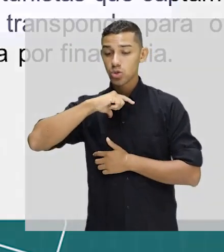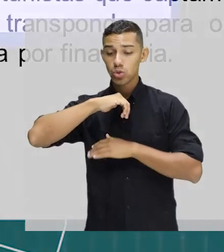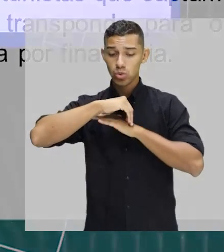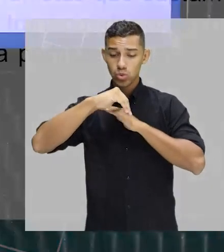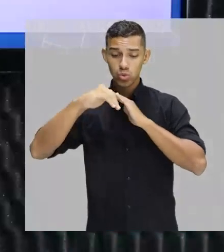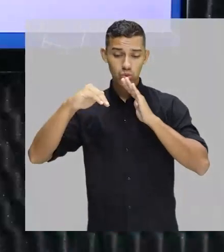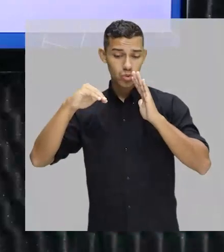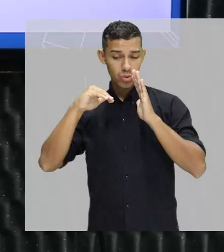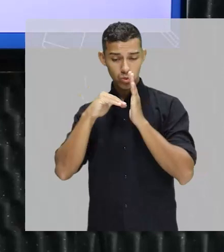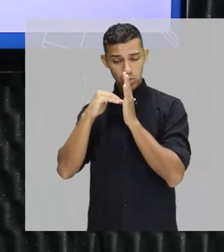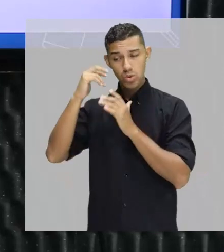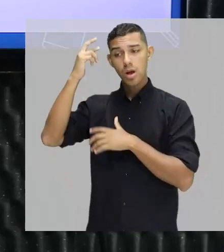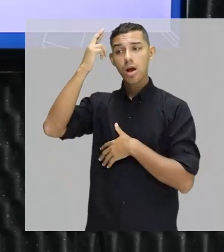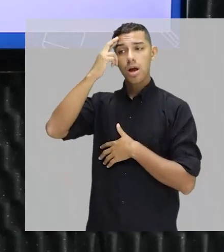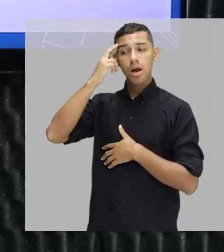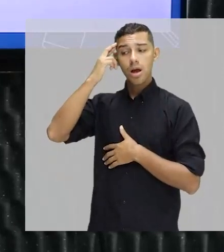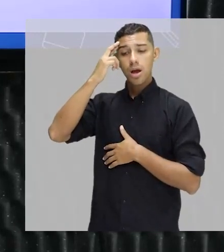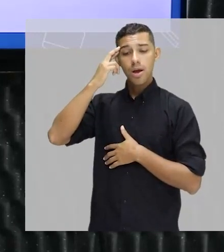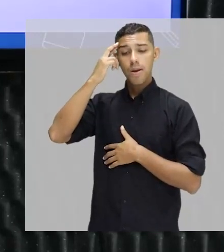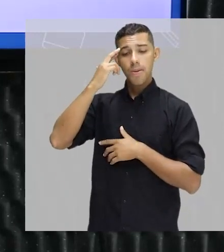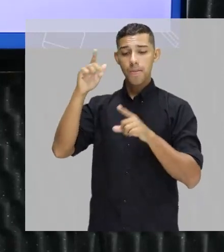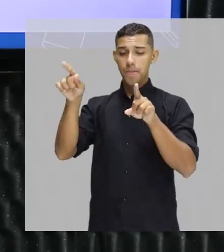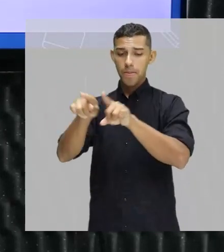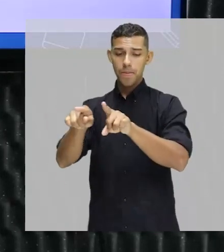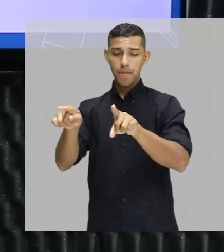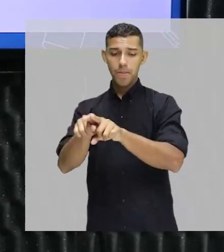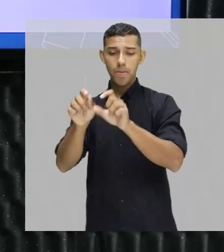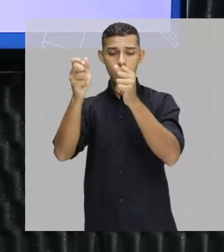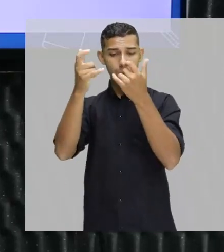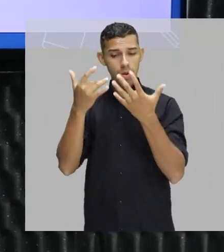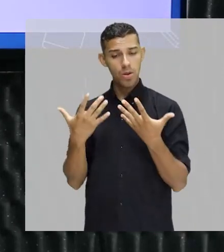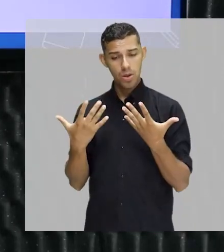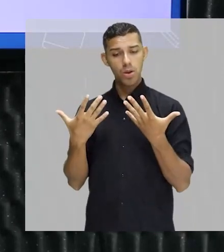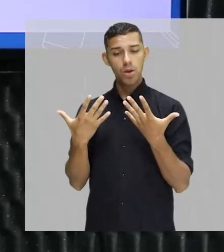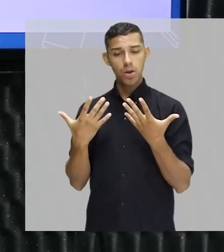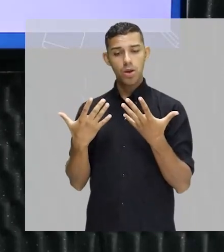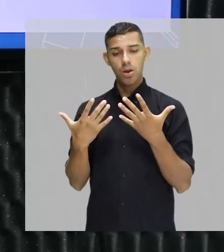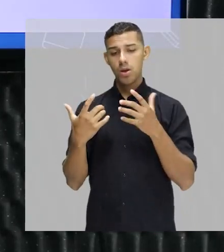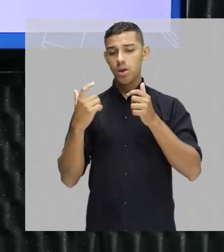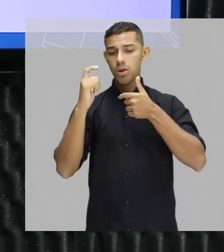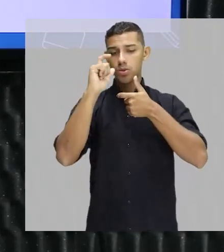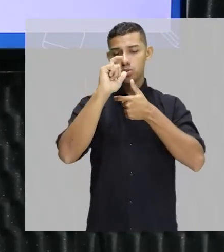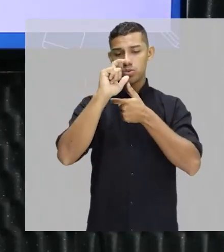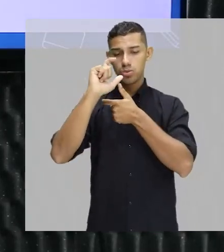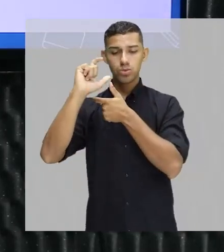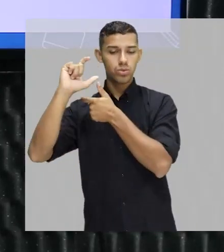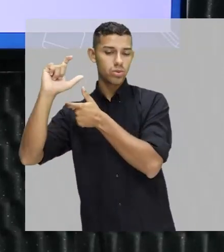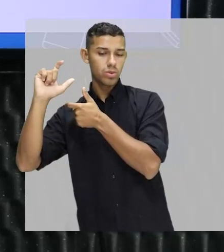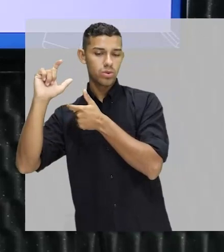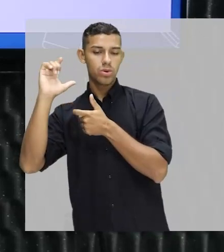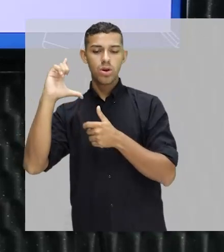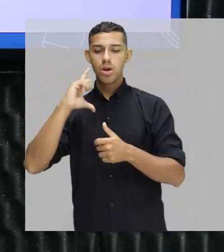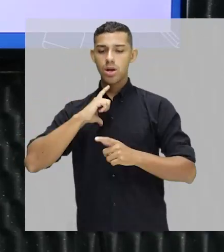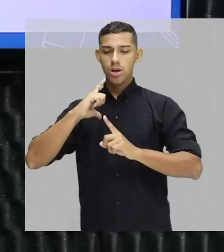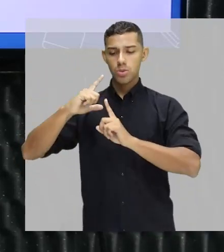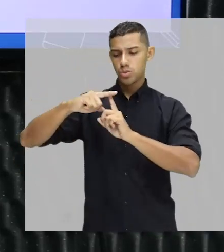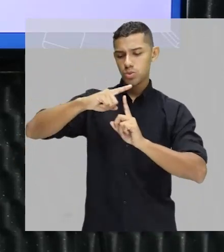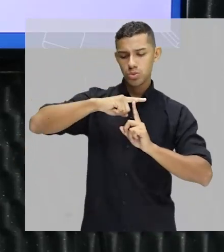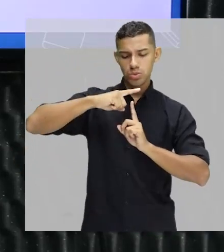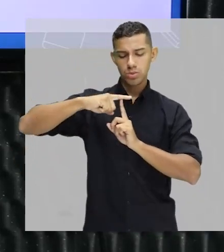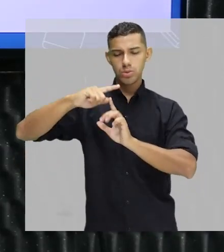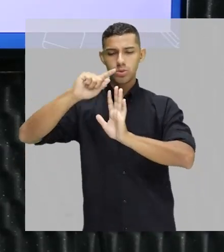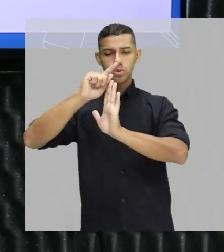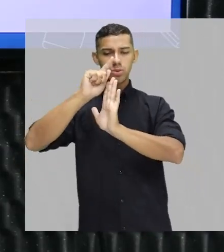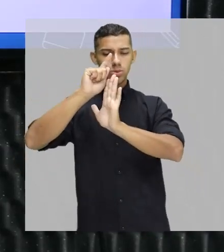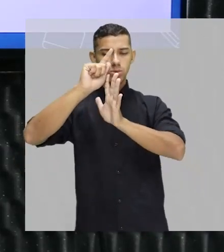uma reflexão. Então vamos ver um pouquinho aqui sobre a charge. A charge é um tipo de gênero que